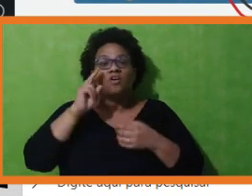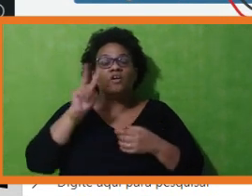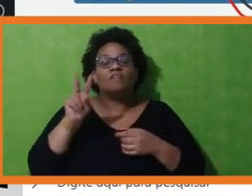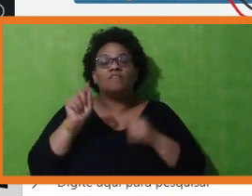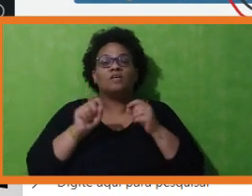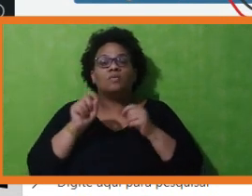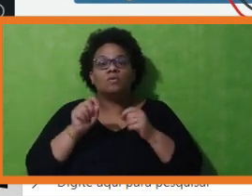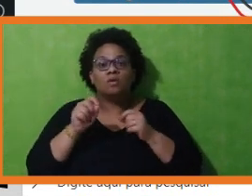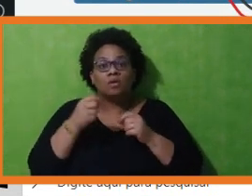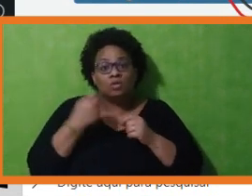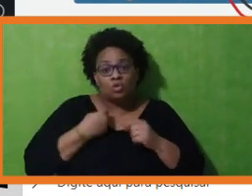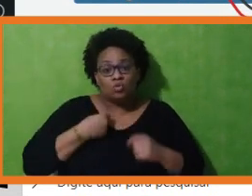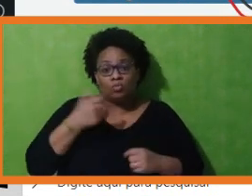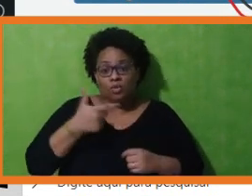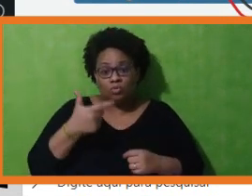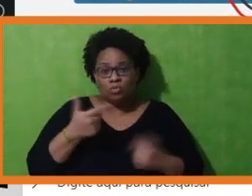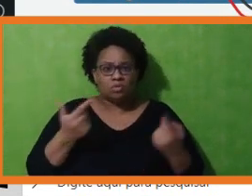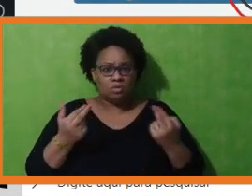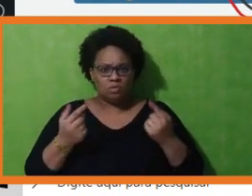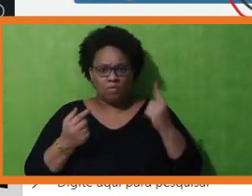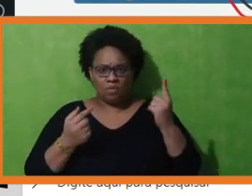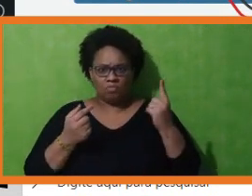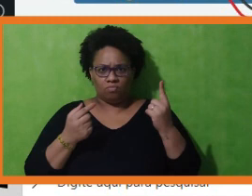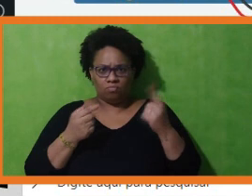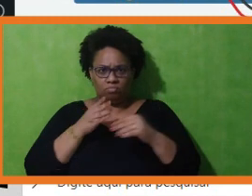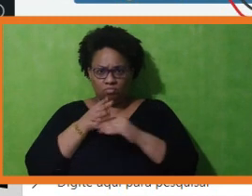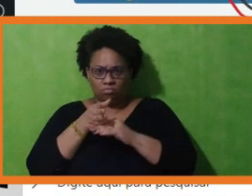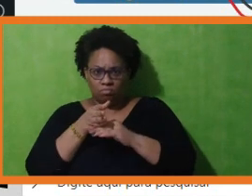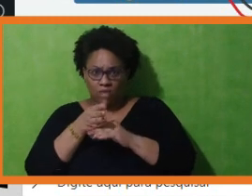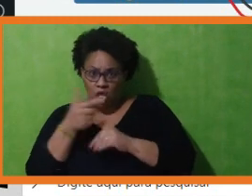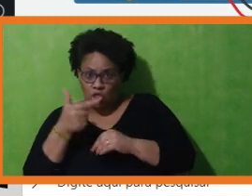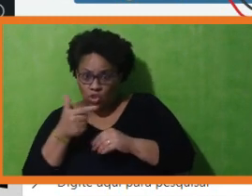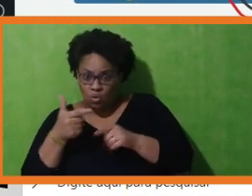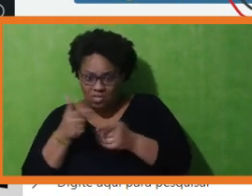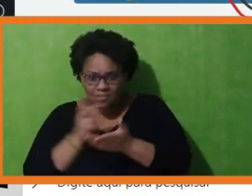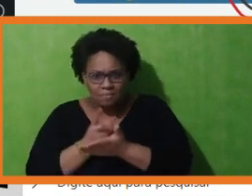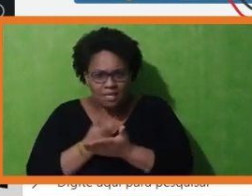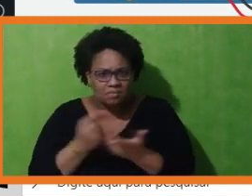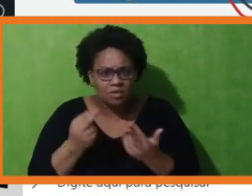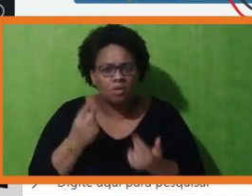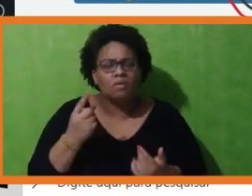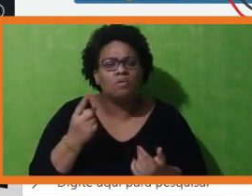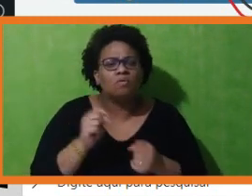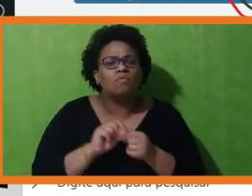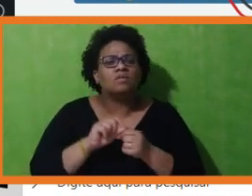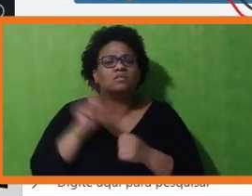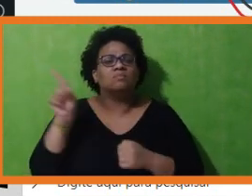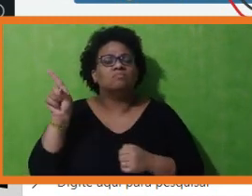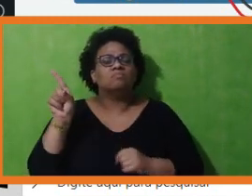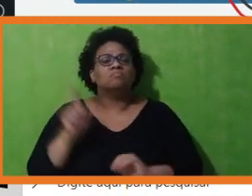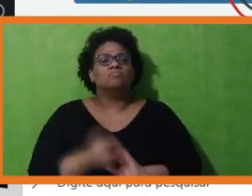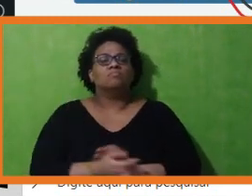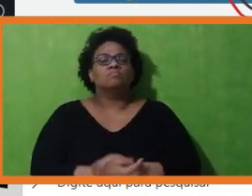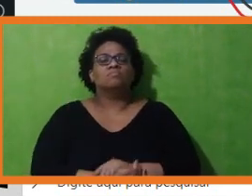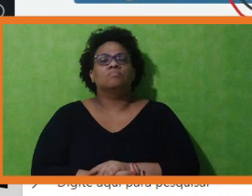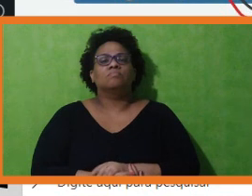Eu tenho que agora falar o seguinte, ó. Leitura botão 2 é igual a 1, certo? Então ele entra aqui. Enquanto leitura botão 2 permanece igual a 1, eu quero que ele